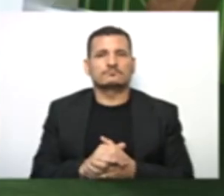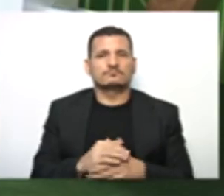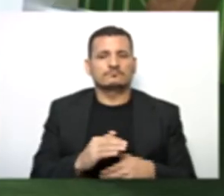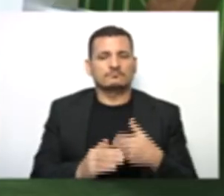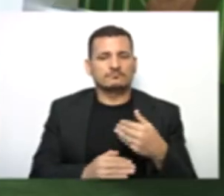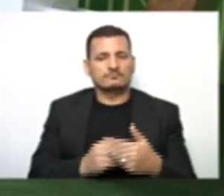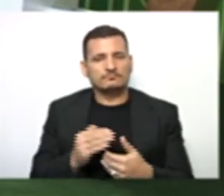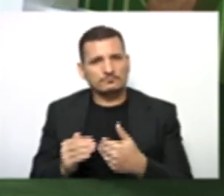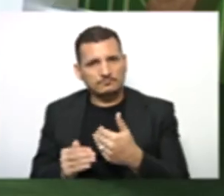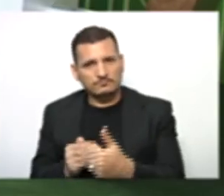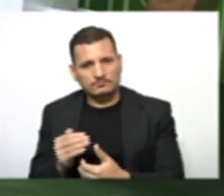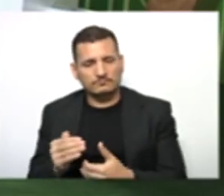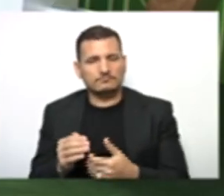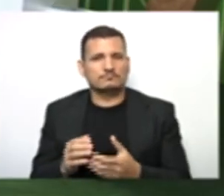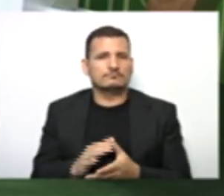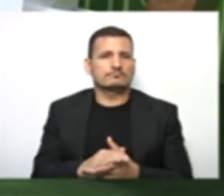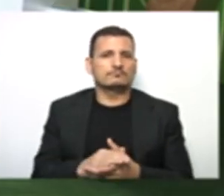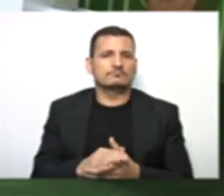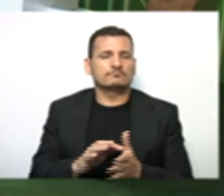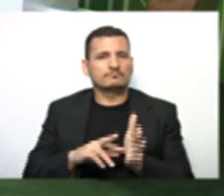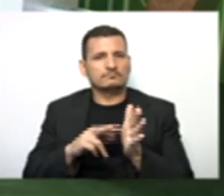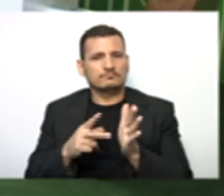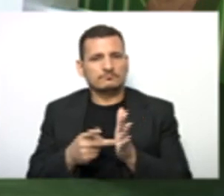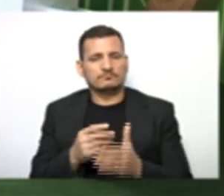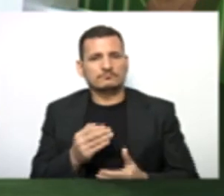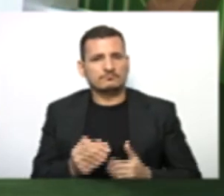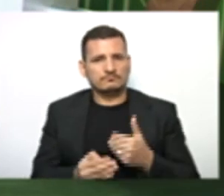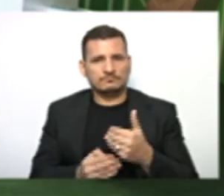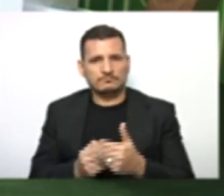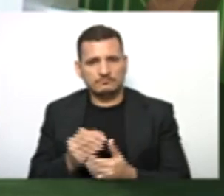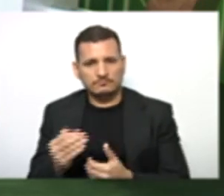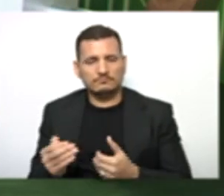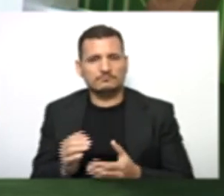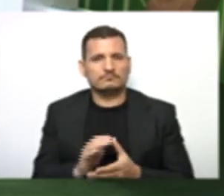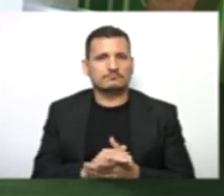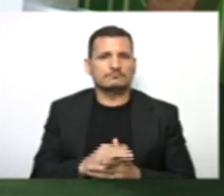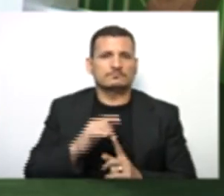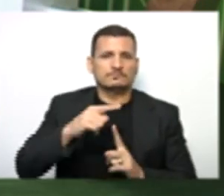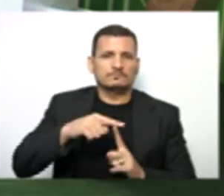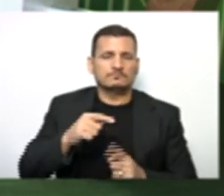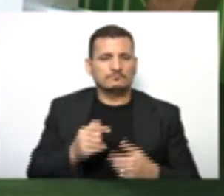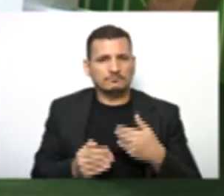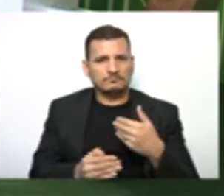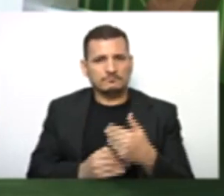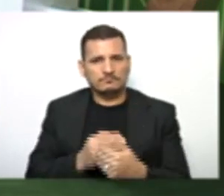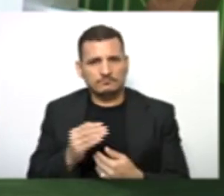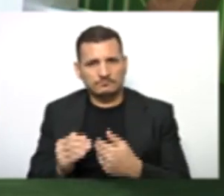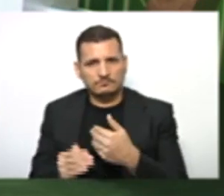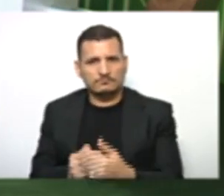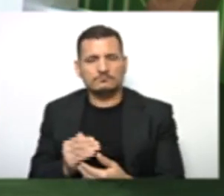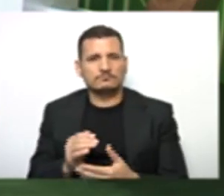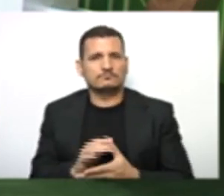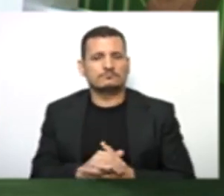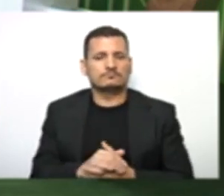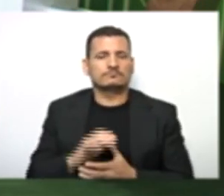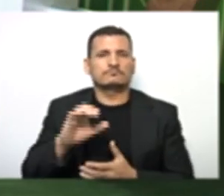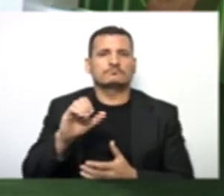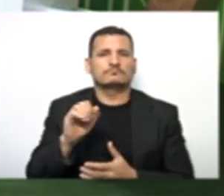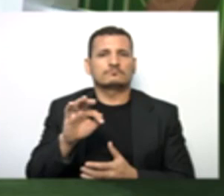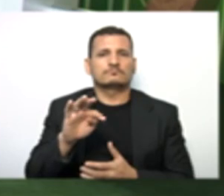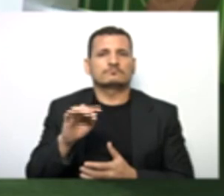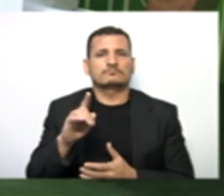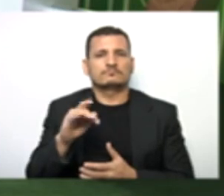processos, né, a definição do processo, sobre os tipos, os estados e,